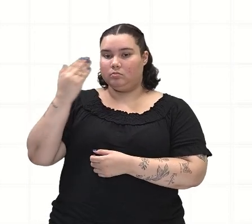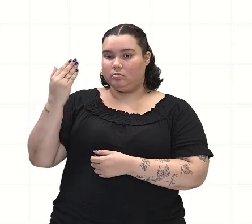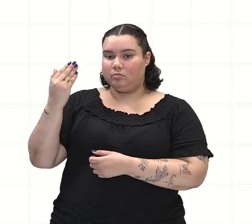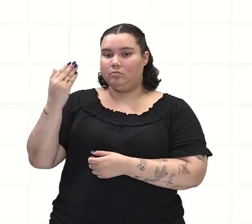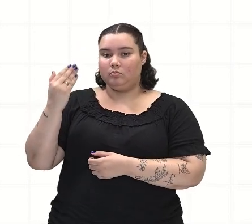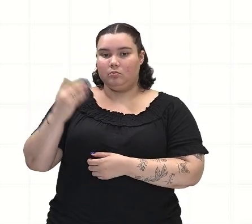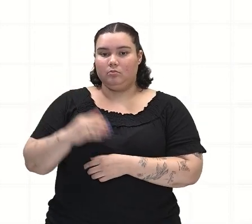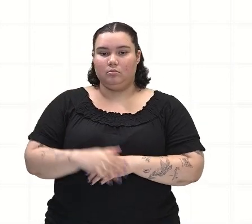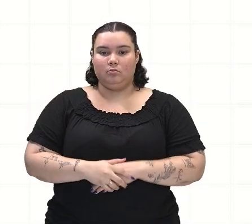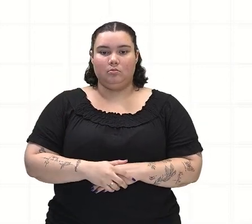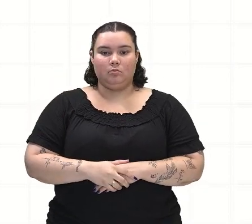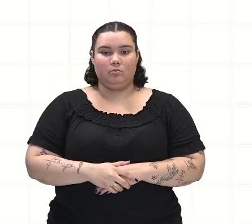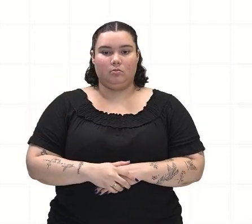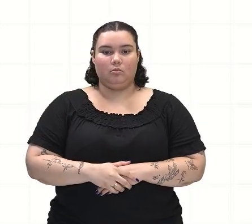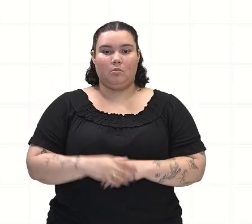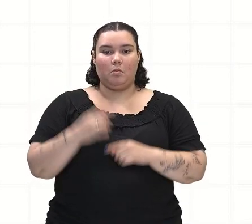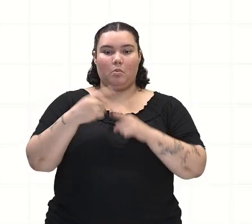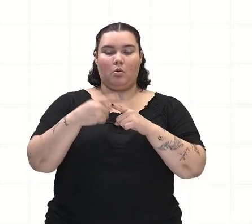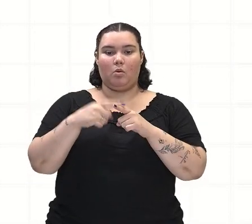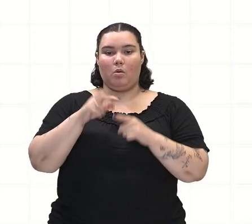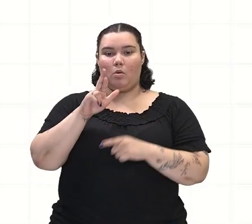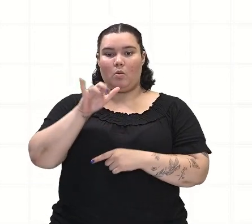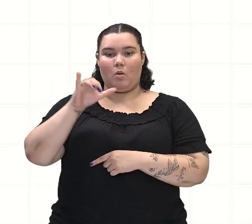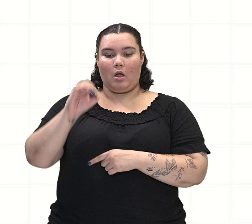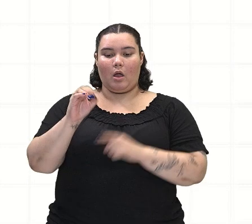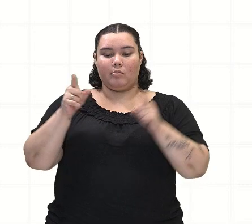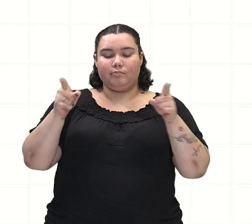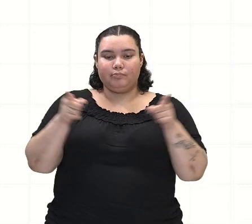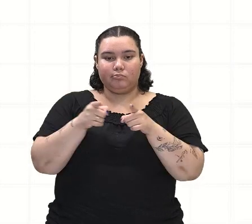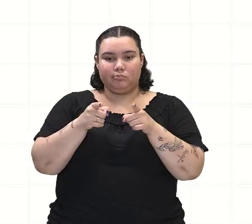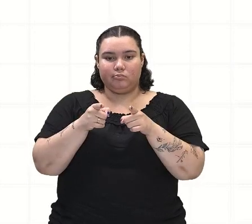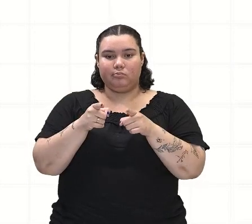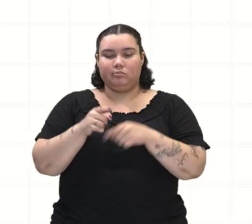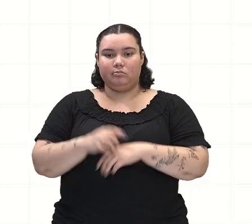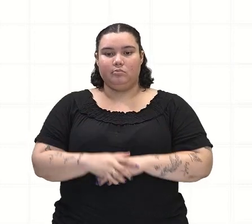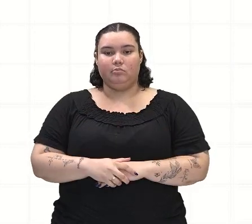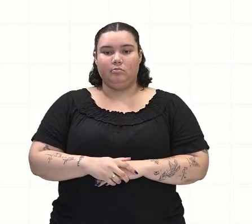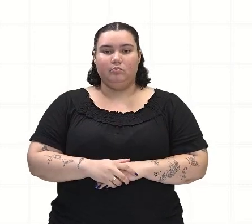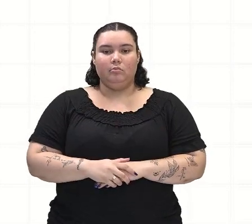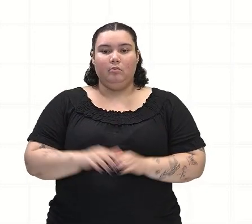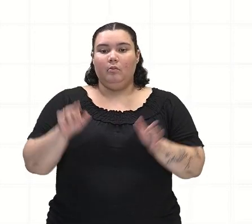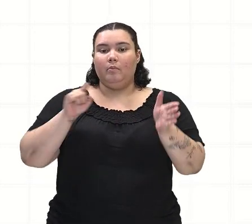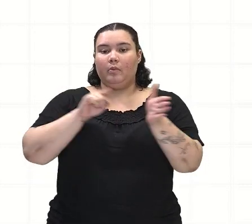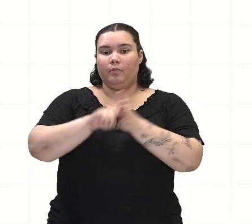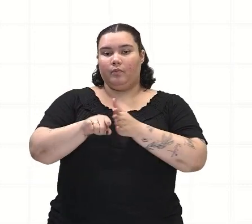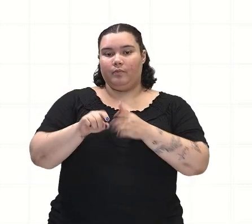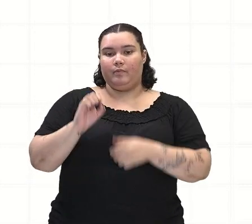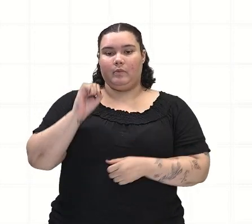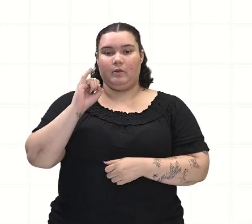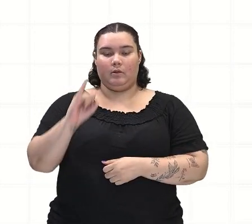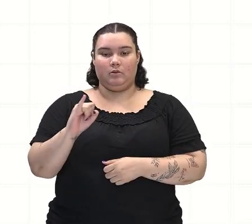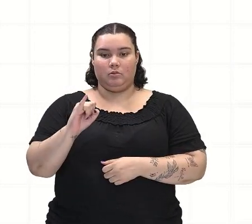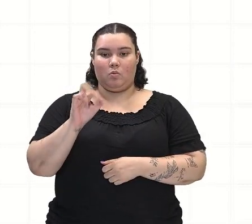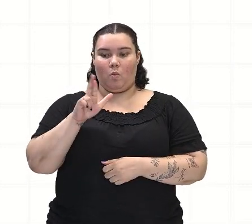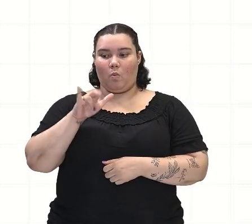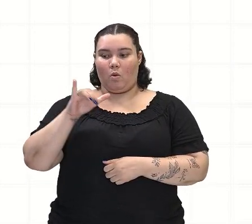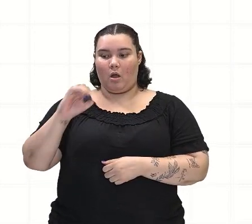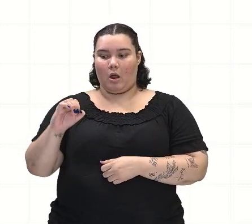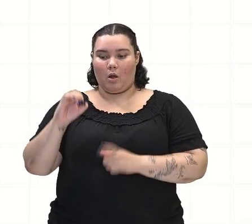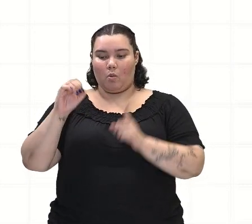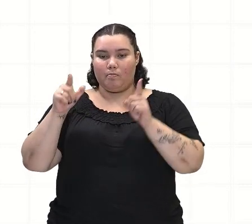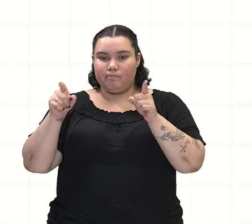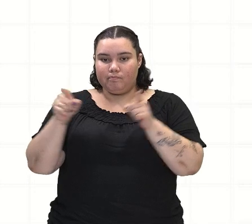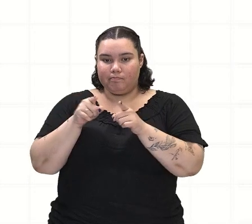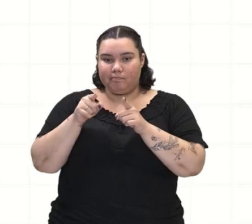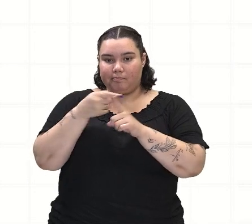disse que o raio aqui ficou pela metade. Então, a pergunta é, se eu reduzir aqui, ó, na metade,